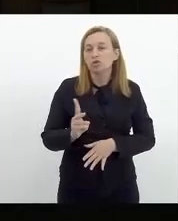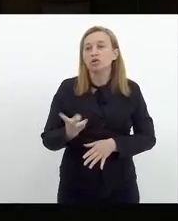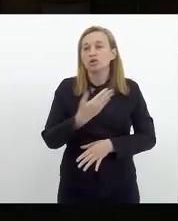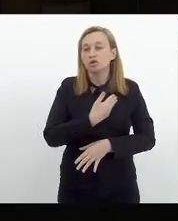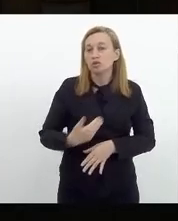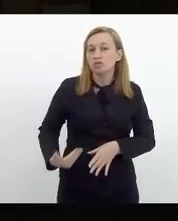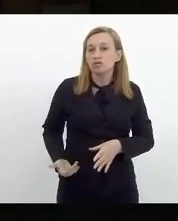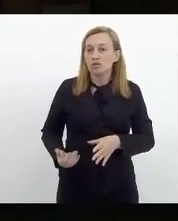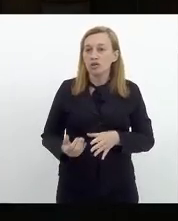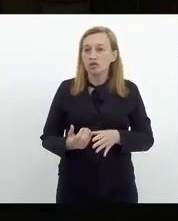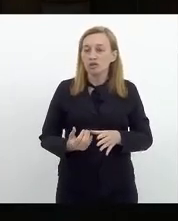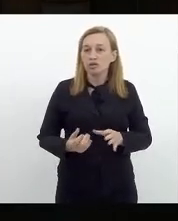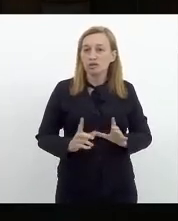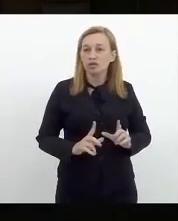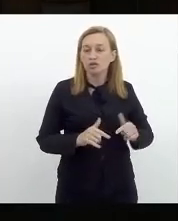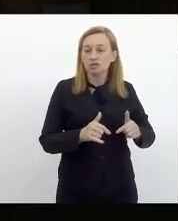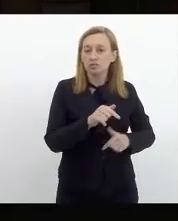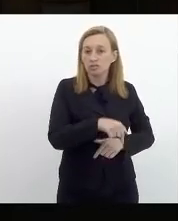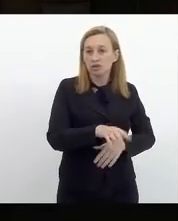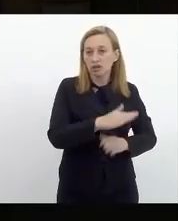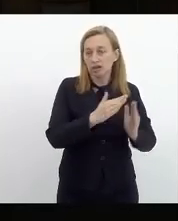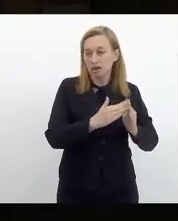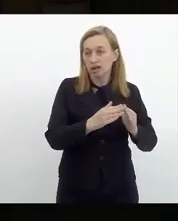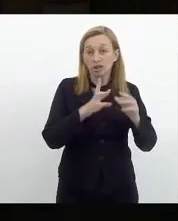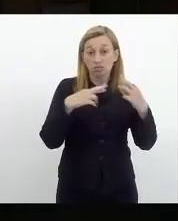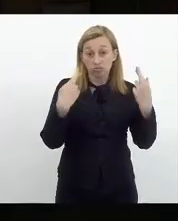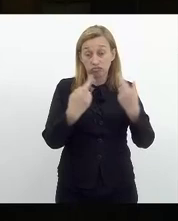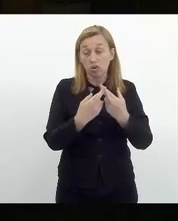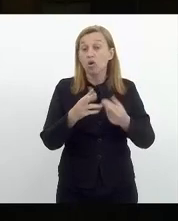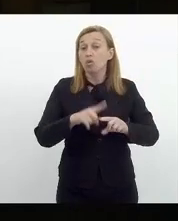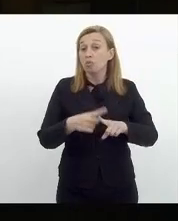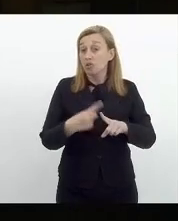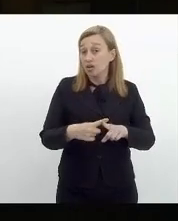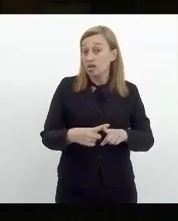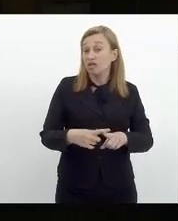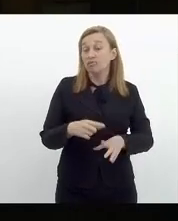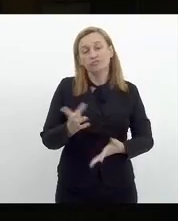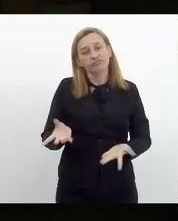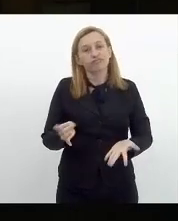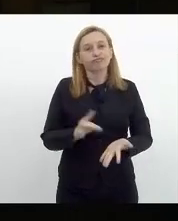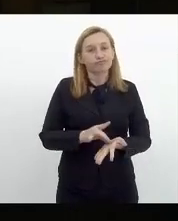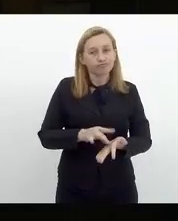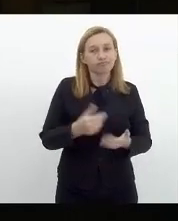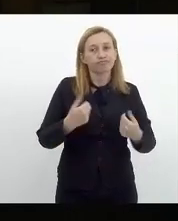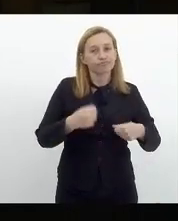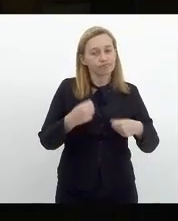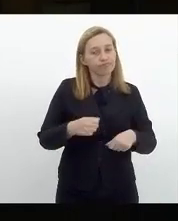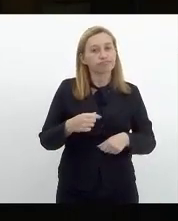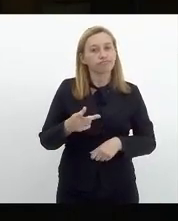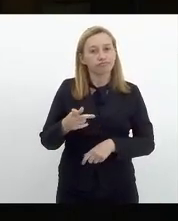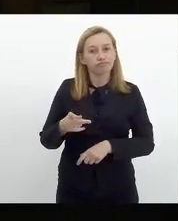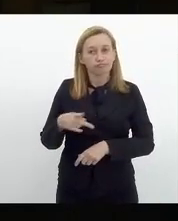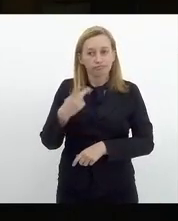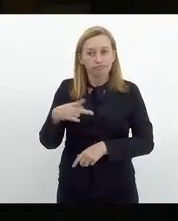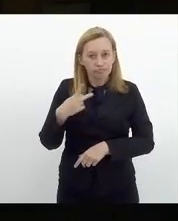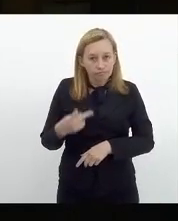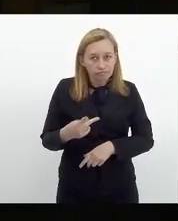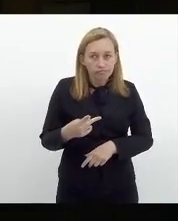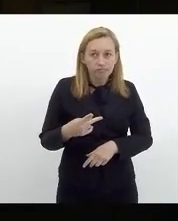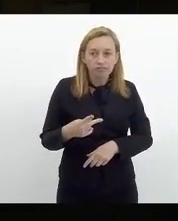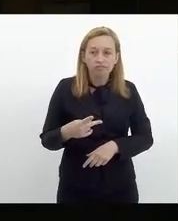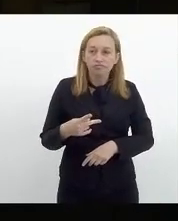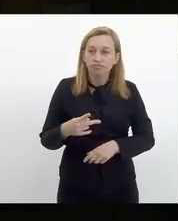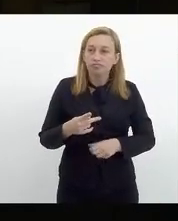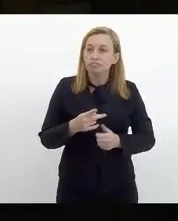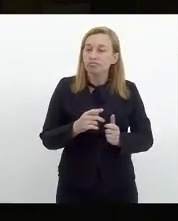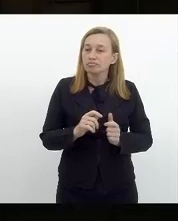implementa aqui na casa em relação às audiências porque é bem verdade precisa ser dado esse mérito que estamos